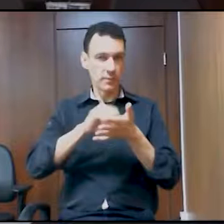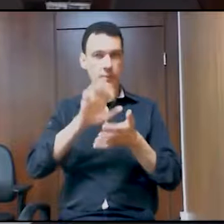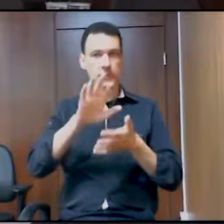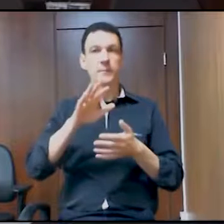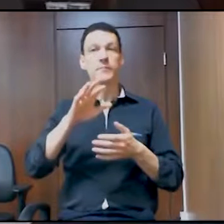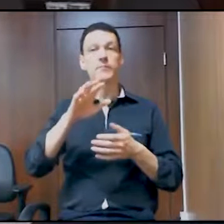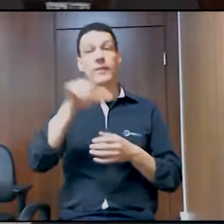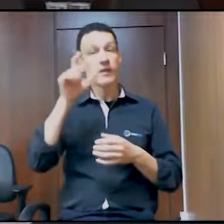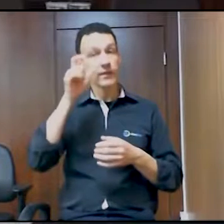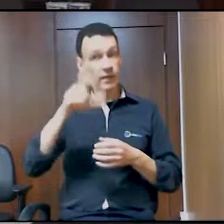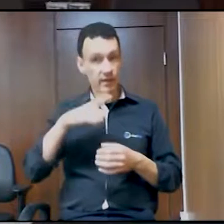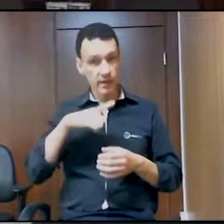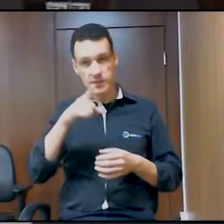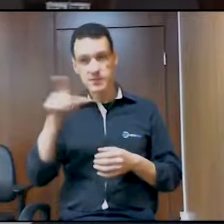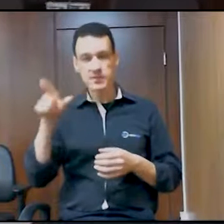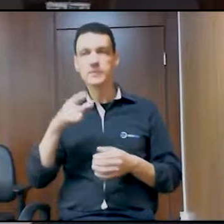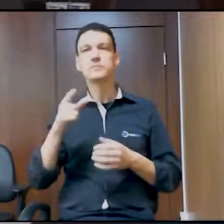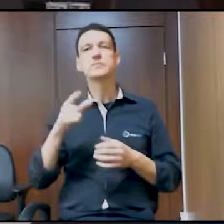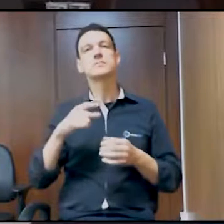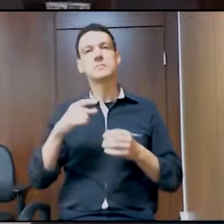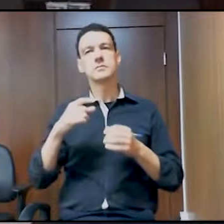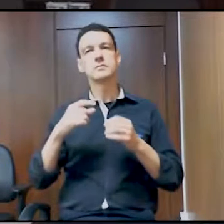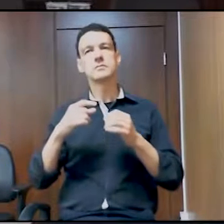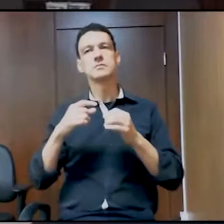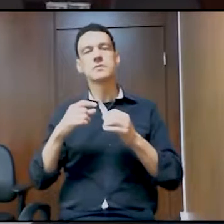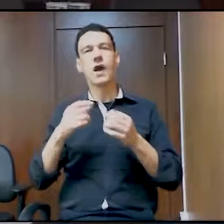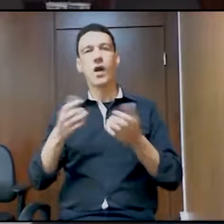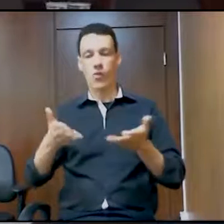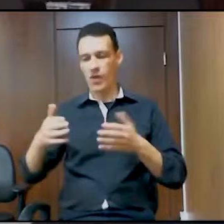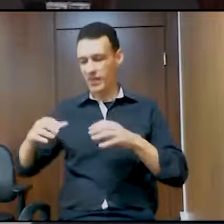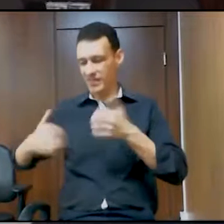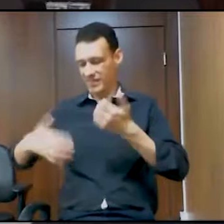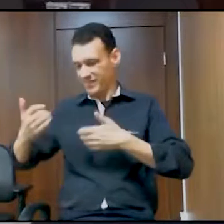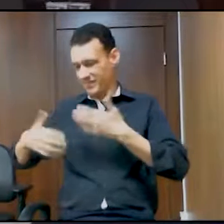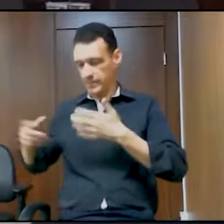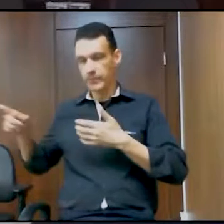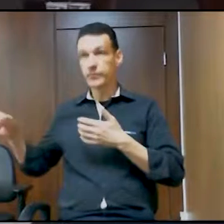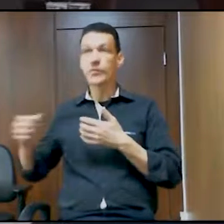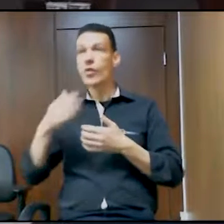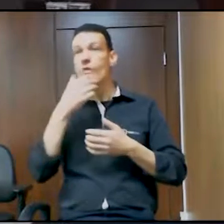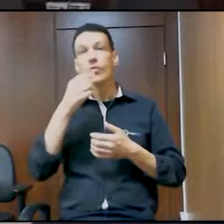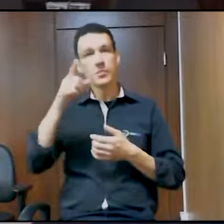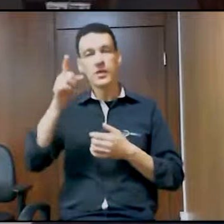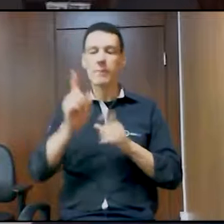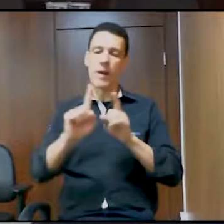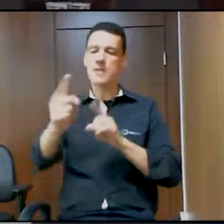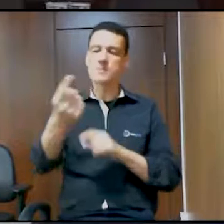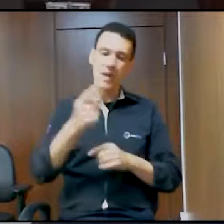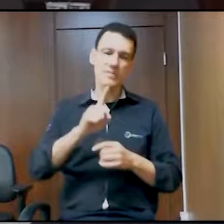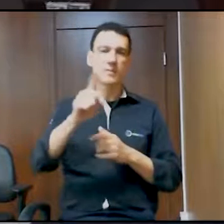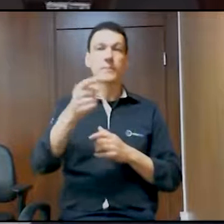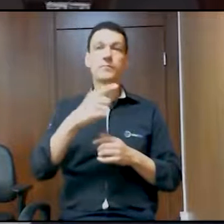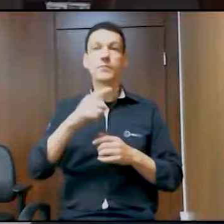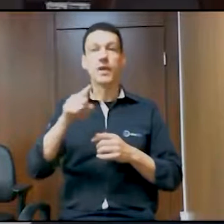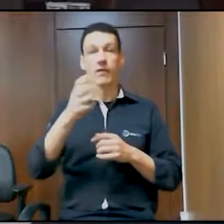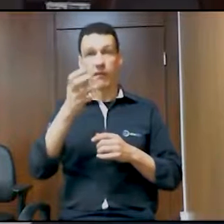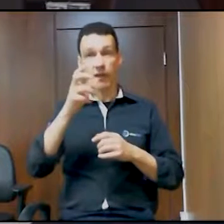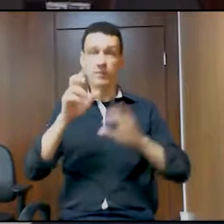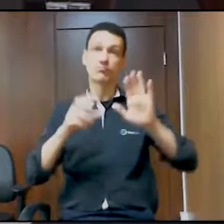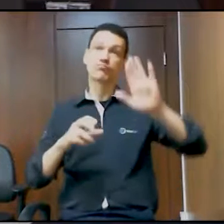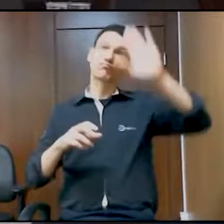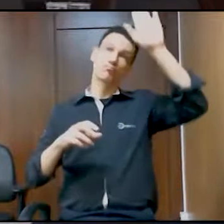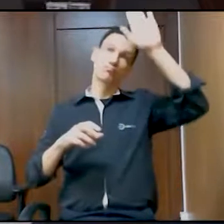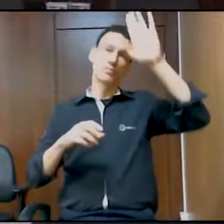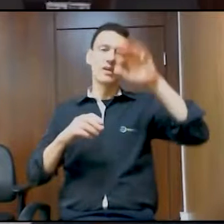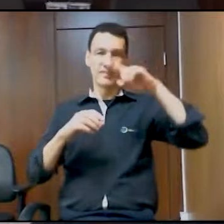tiver interesse, a gente vai já durante essa mesa, o Matias vai passar. Quem tiver interesse de fazer uso da palavra na